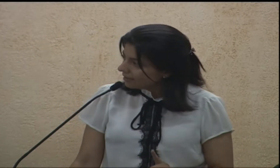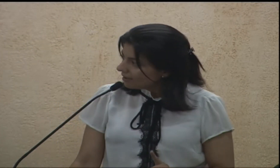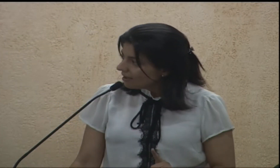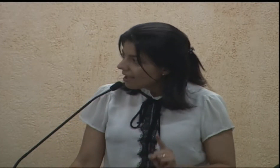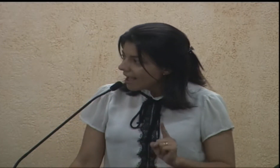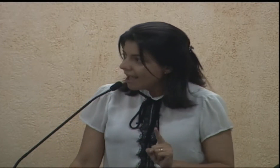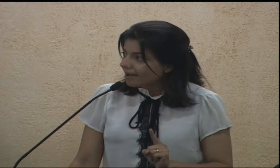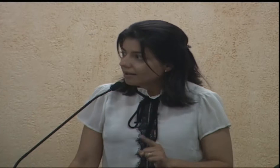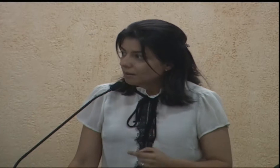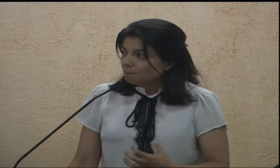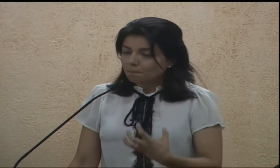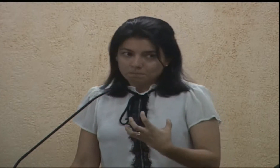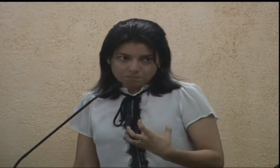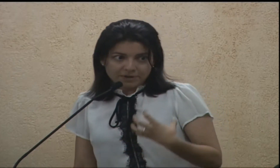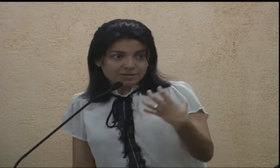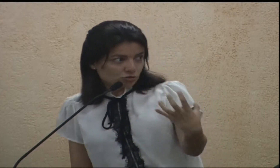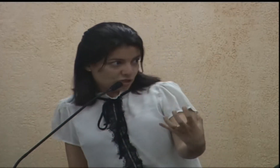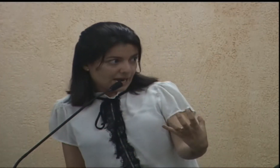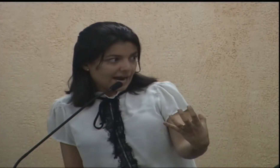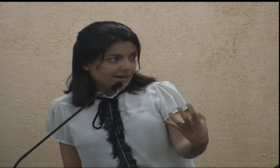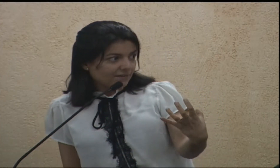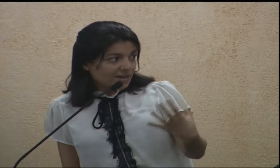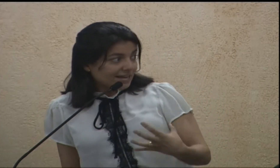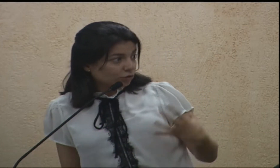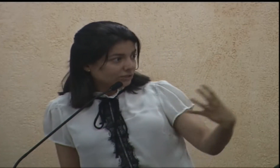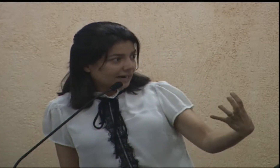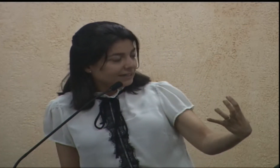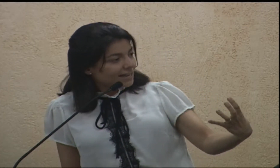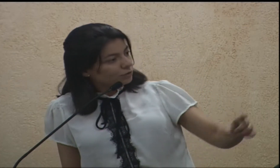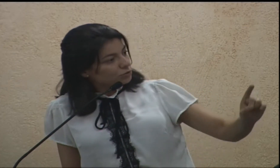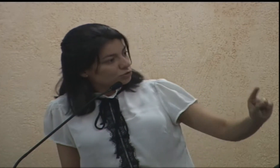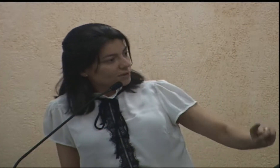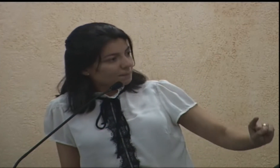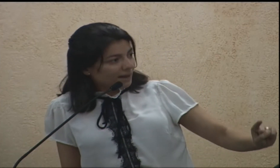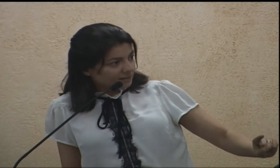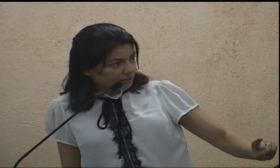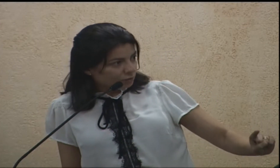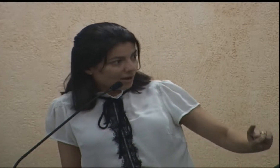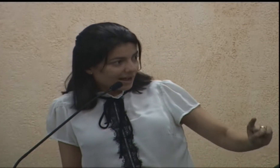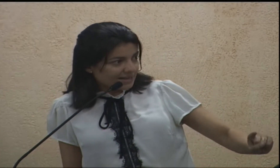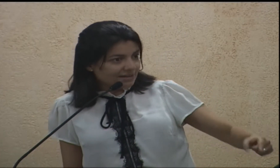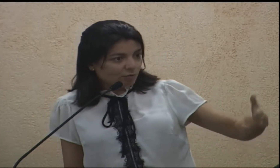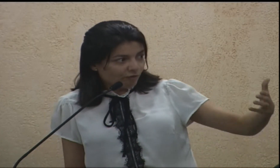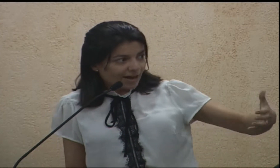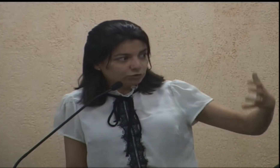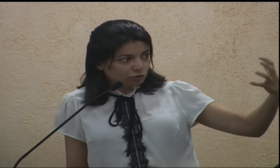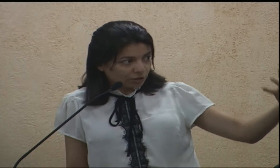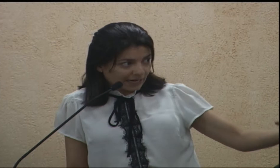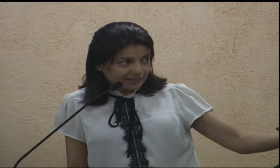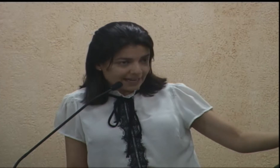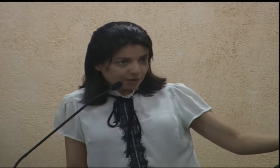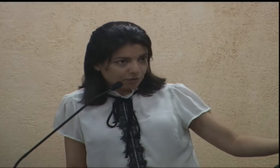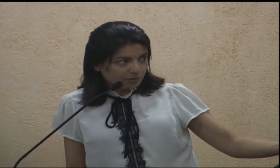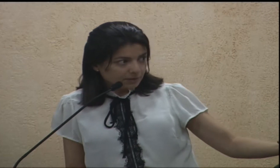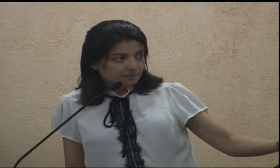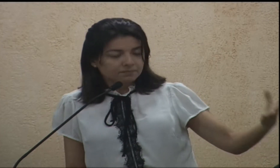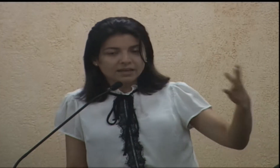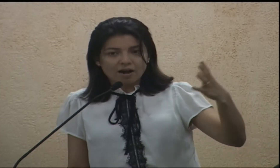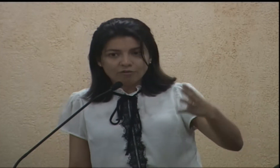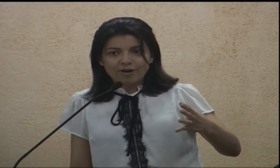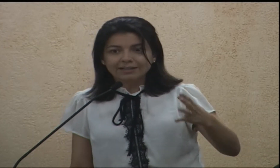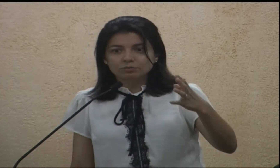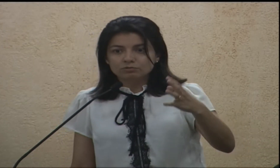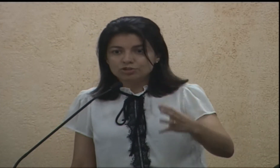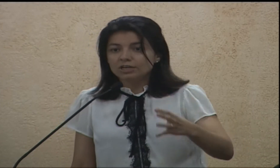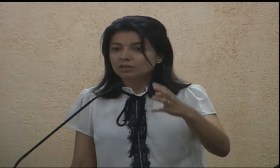denegrir é prejudicar e é tornar negro, e eu estou equiparando aí o fato de tornar negro